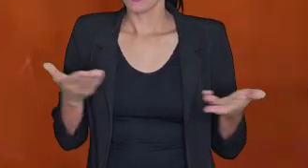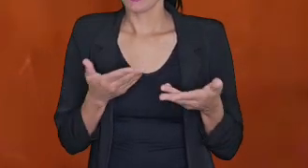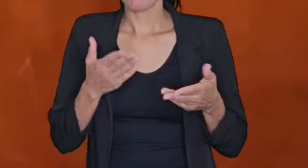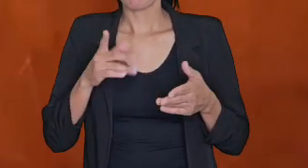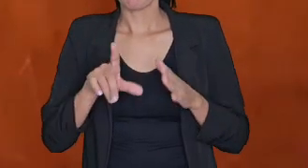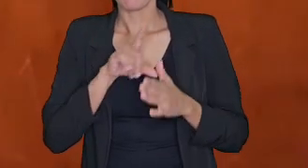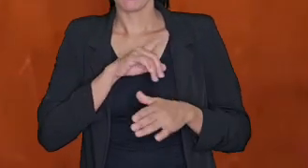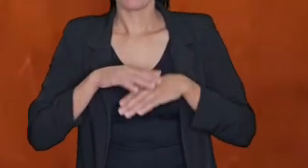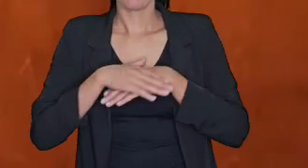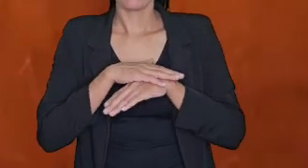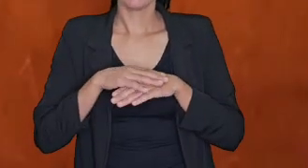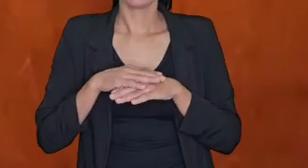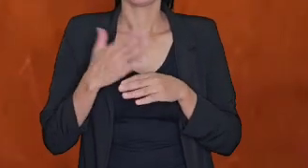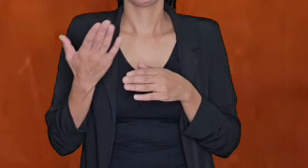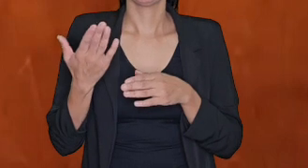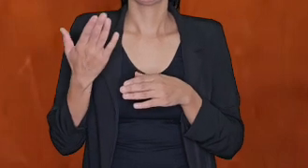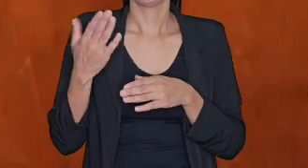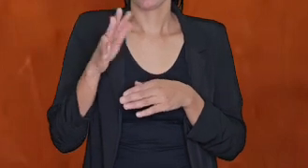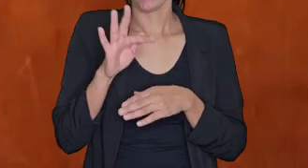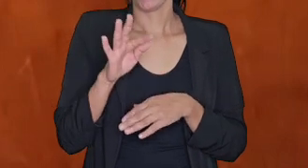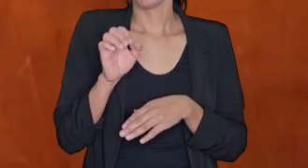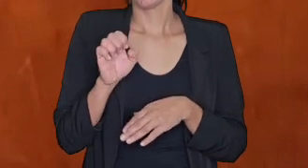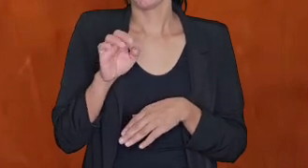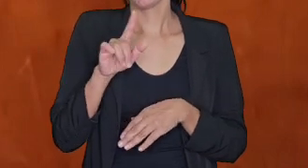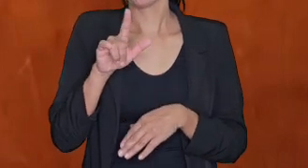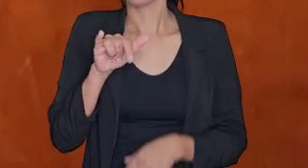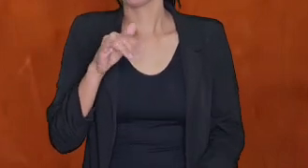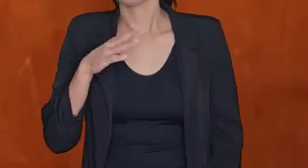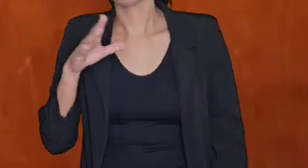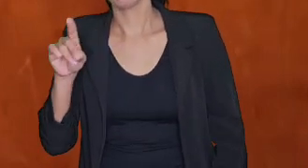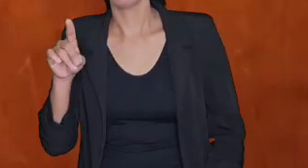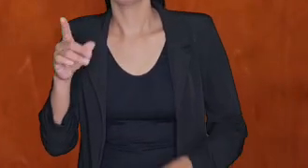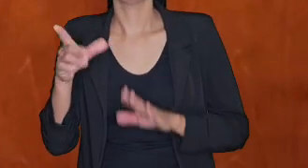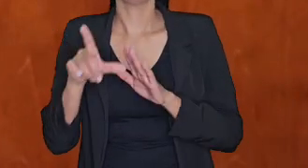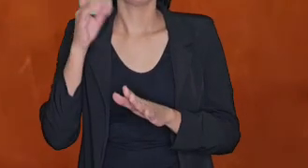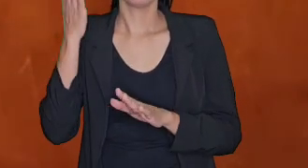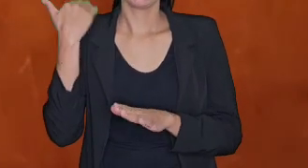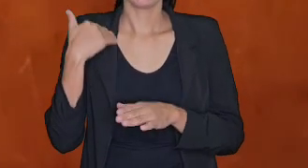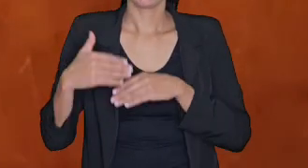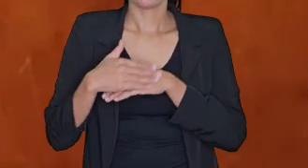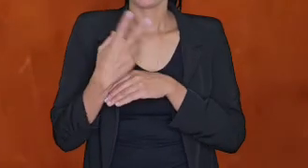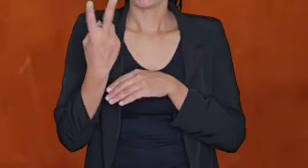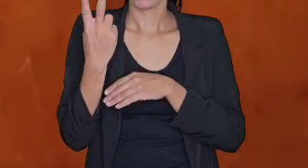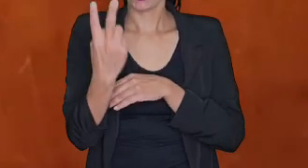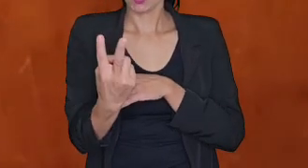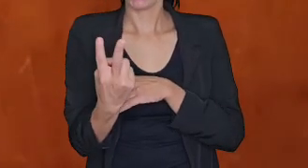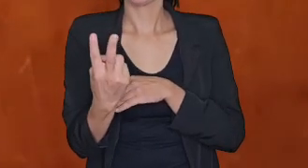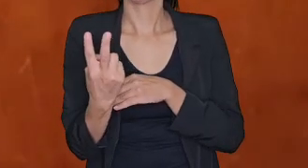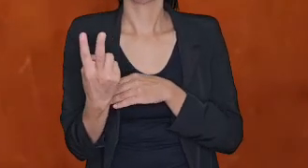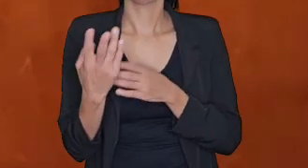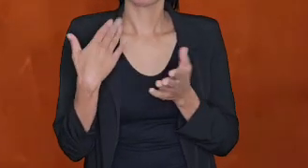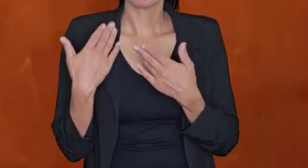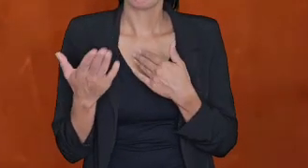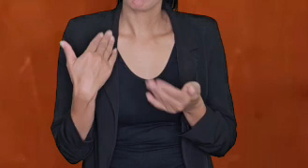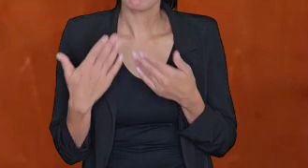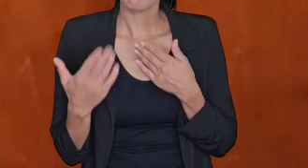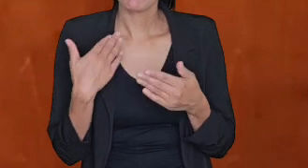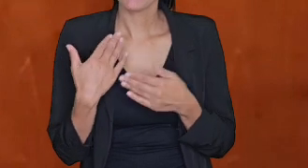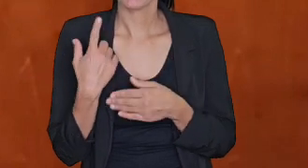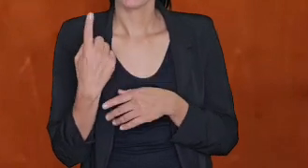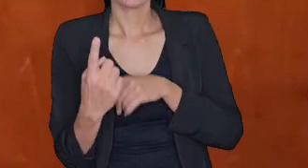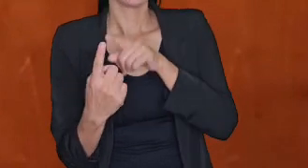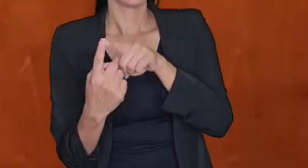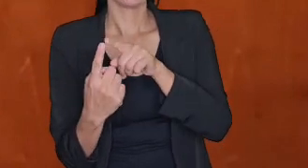Eu não estou atualizado sobre essa questão, mas conversando informalmente com tabeliães, né, uma vez eu conversei com